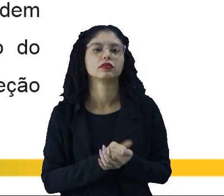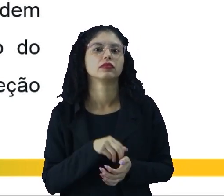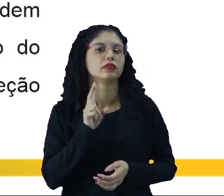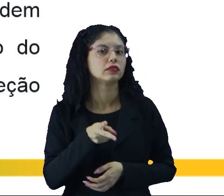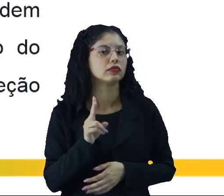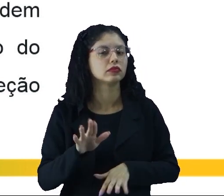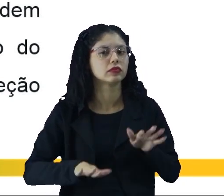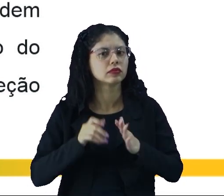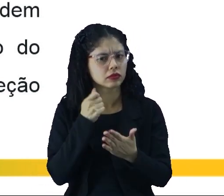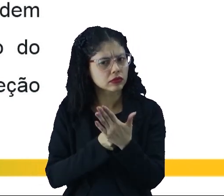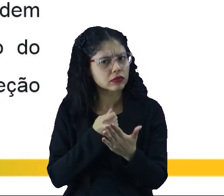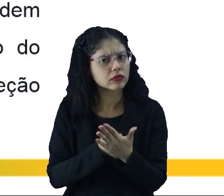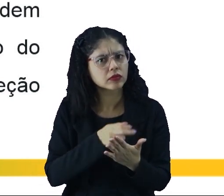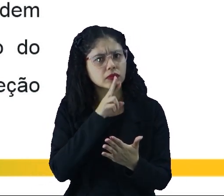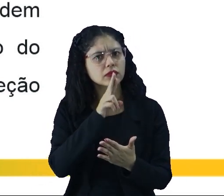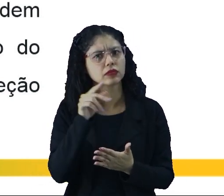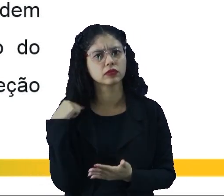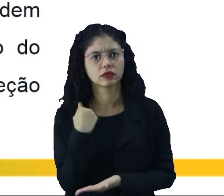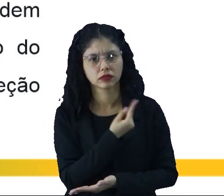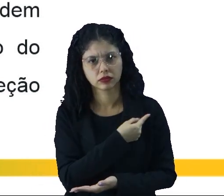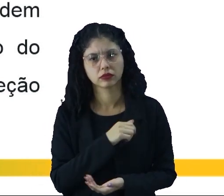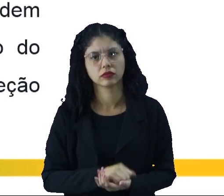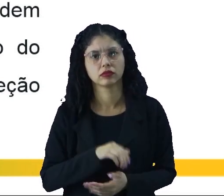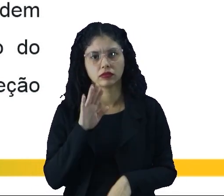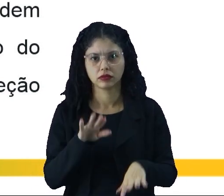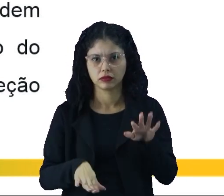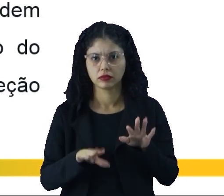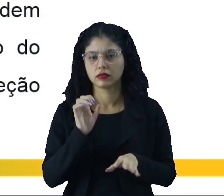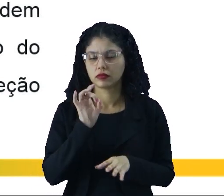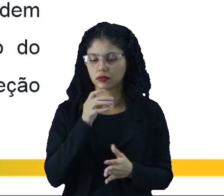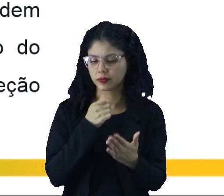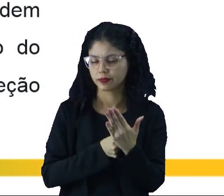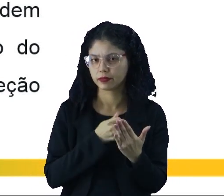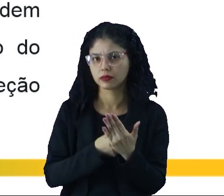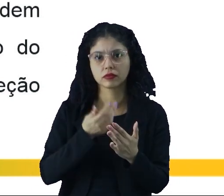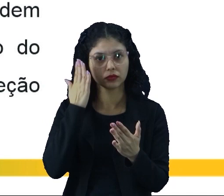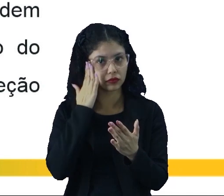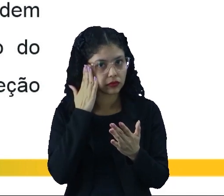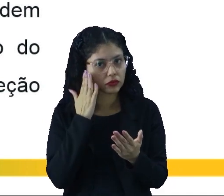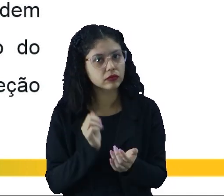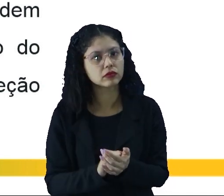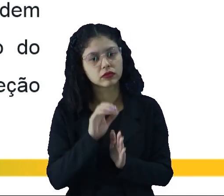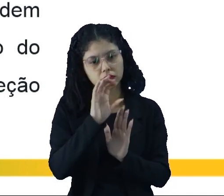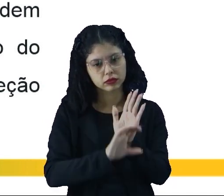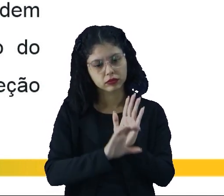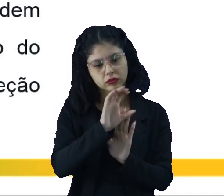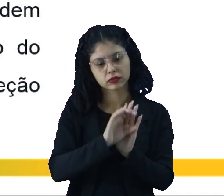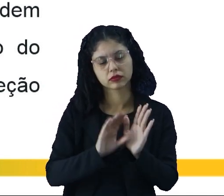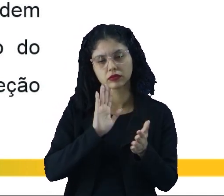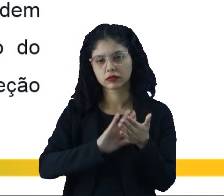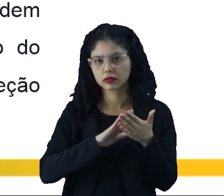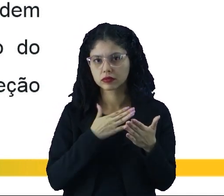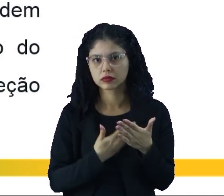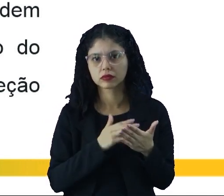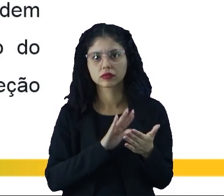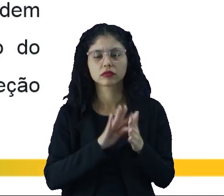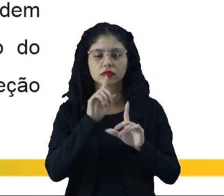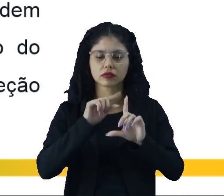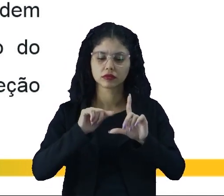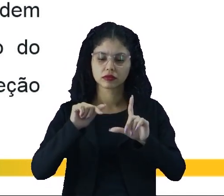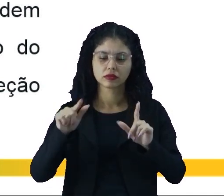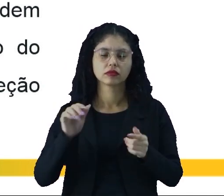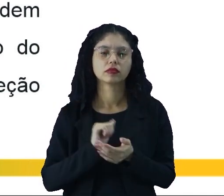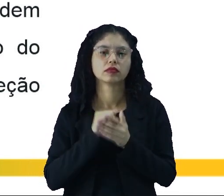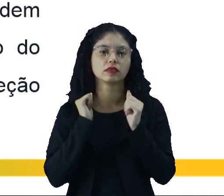nem sempre cobra os cálculos para nós, né? Às vezes ele cobra um entendimento, um conceito, uma interpretação de um